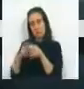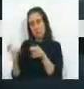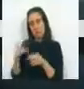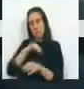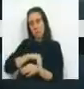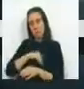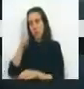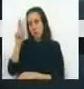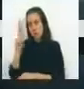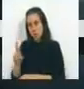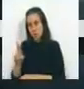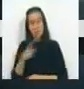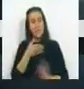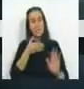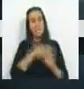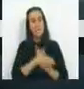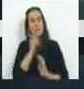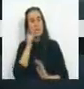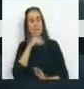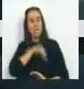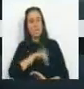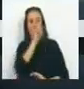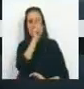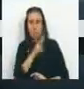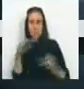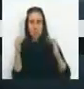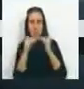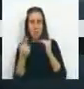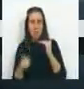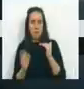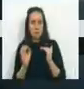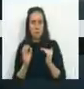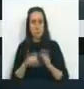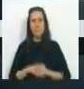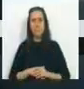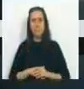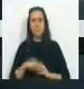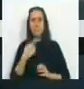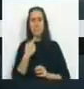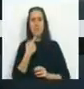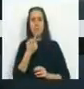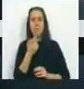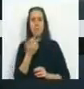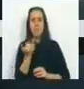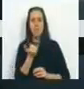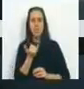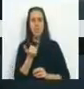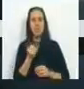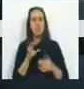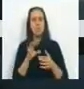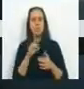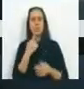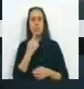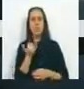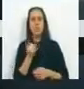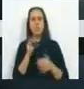quem entra. Segunda questão. A segunda questão tem a ver com a sobrelotação